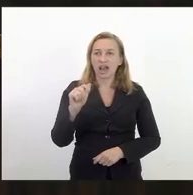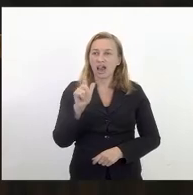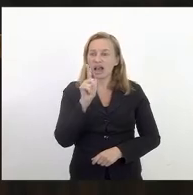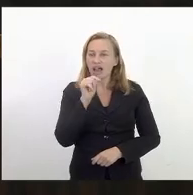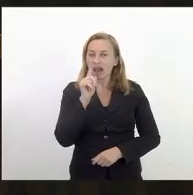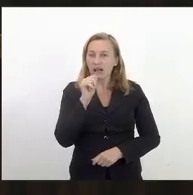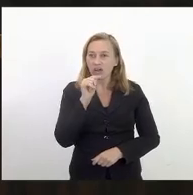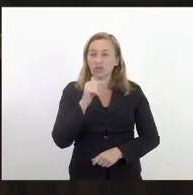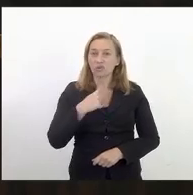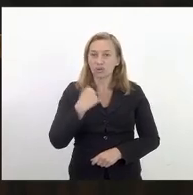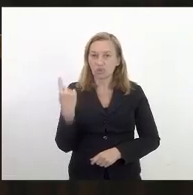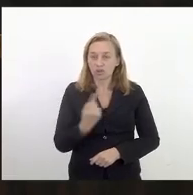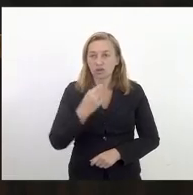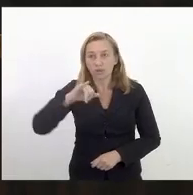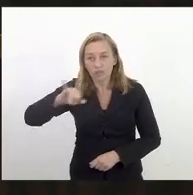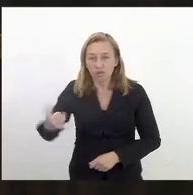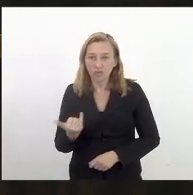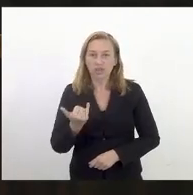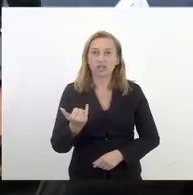água